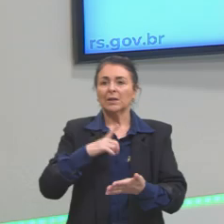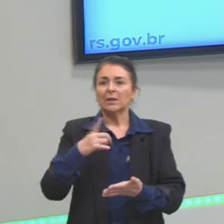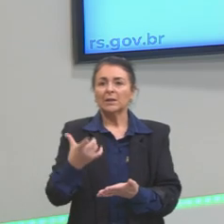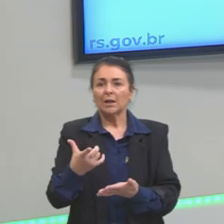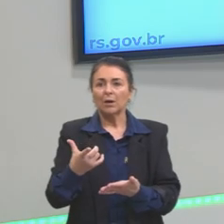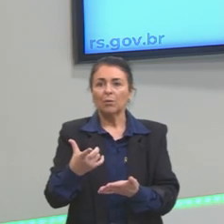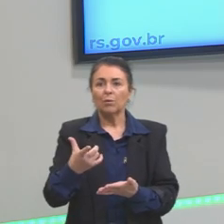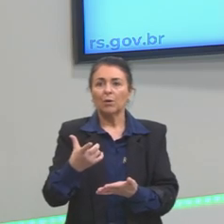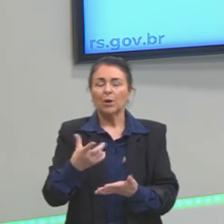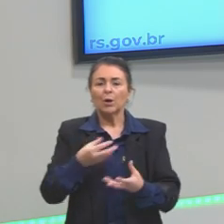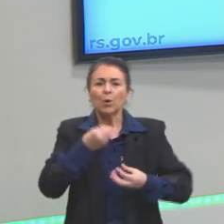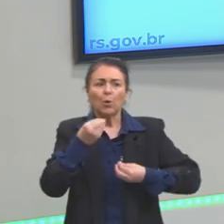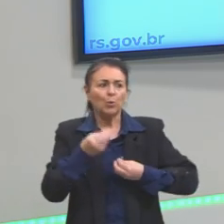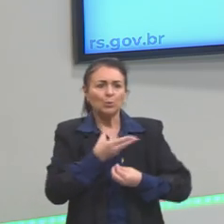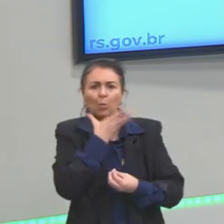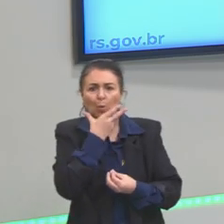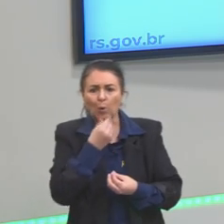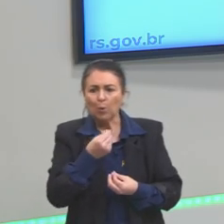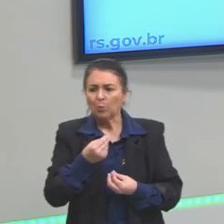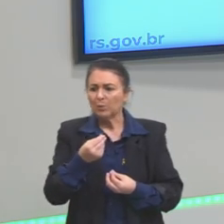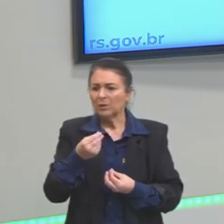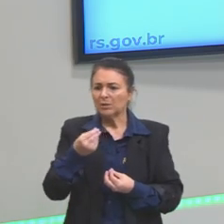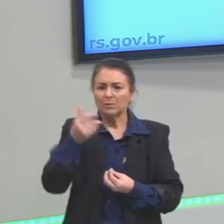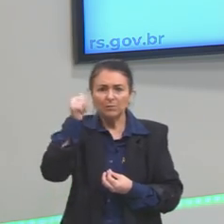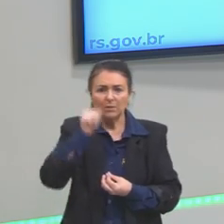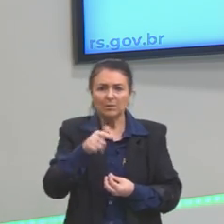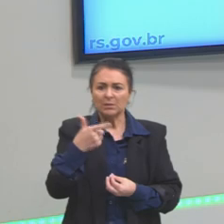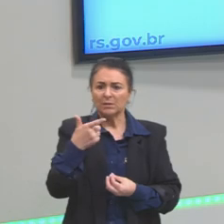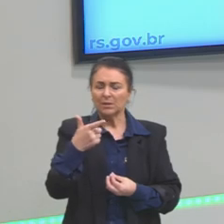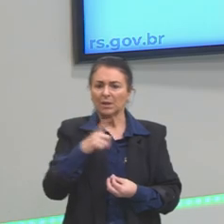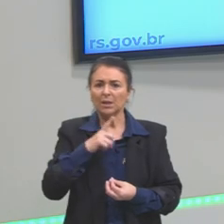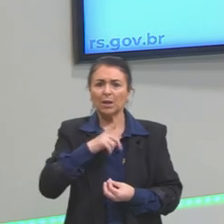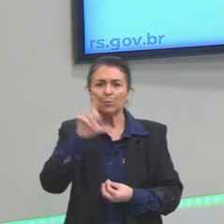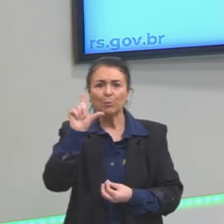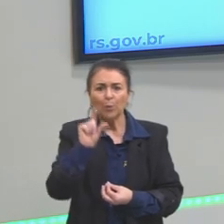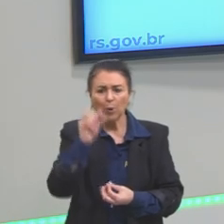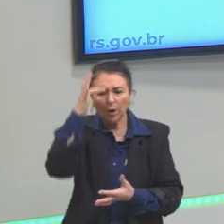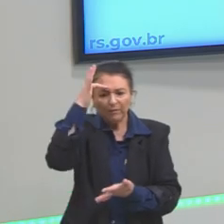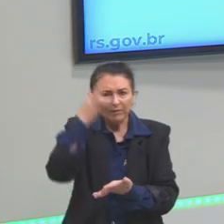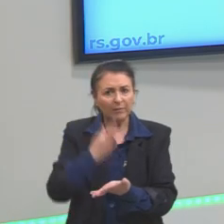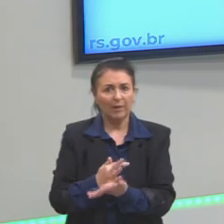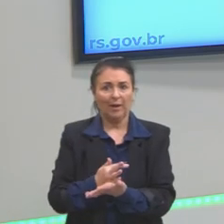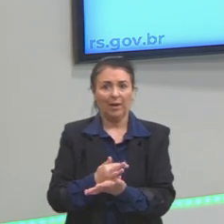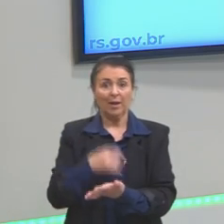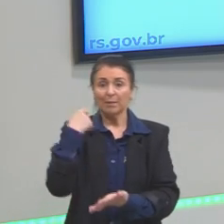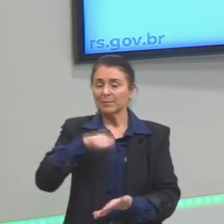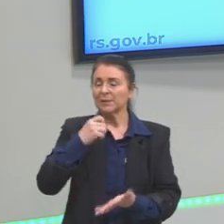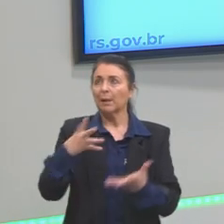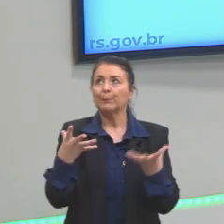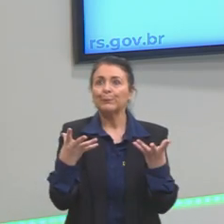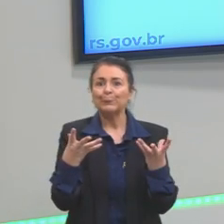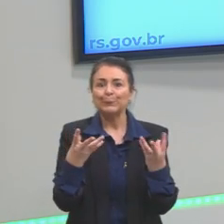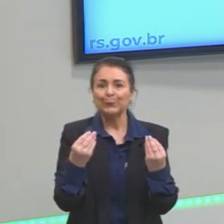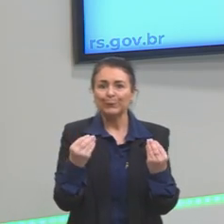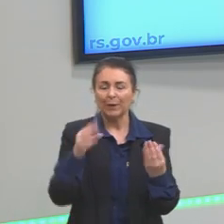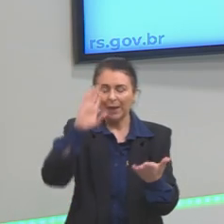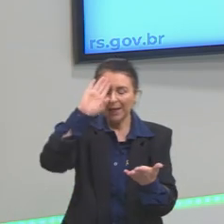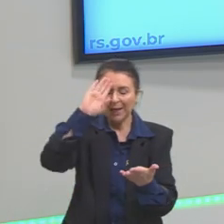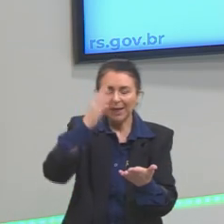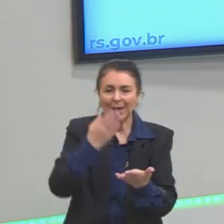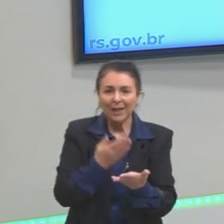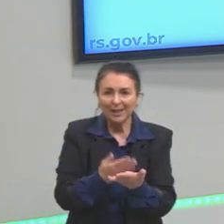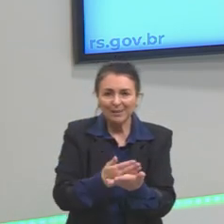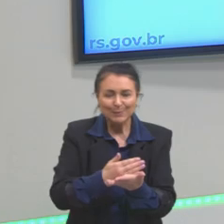homens de pouca fé as pessoas nunca chegaram a verdade ela preciso ter muita fé crer para